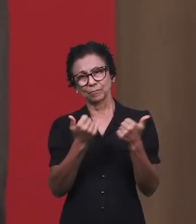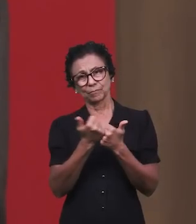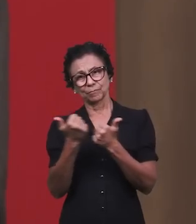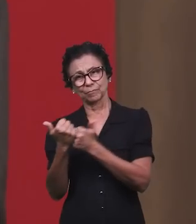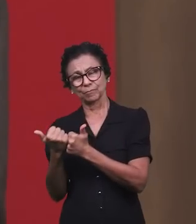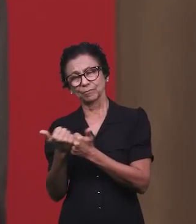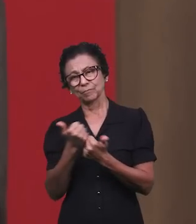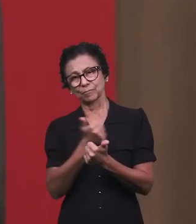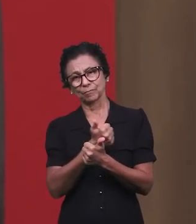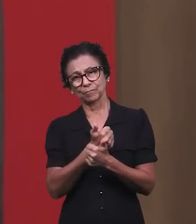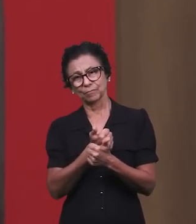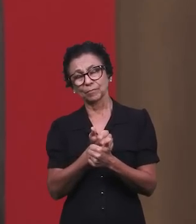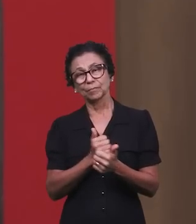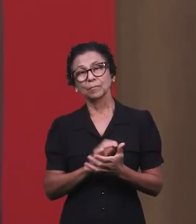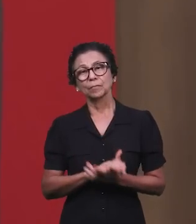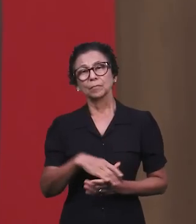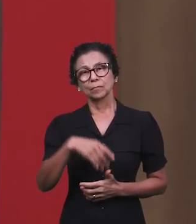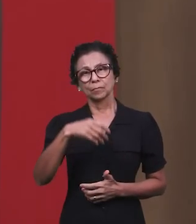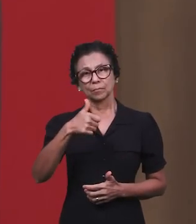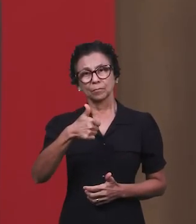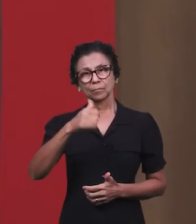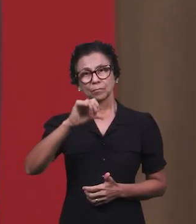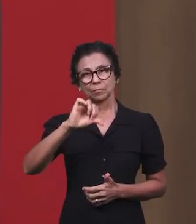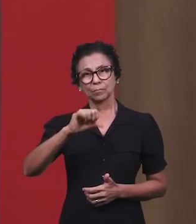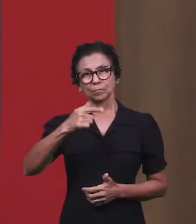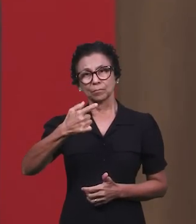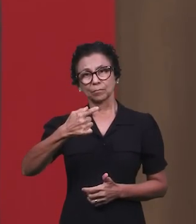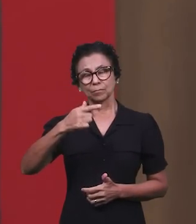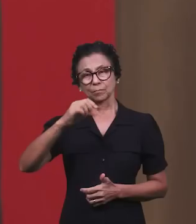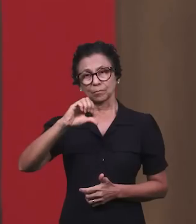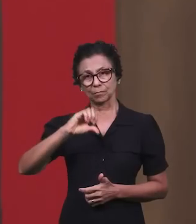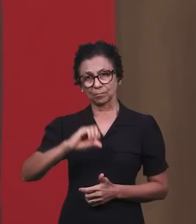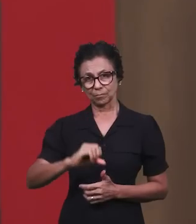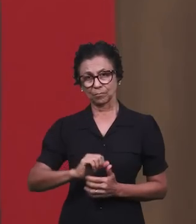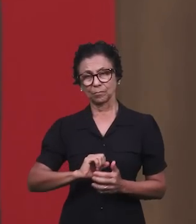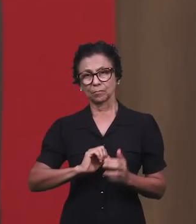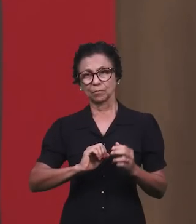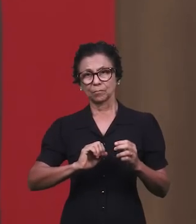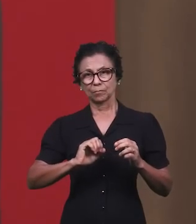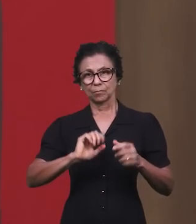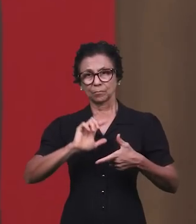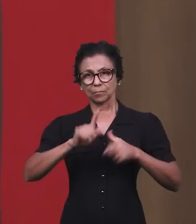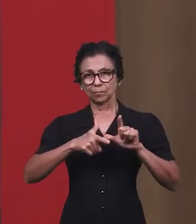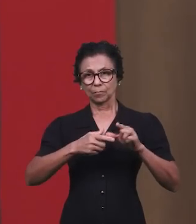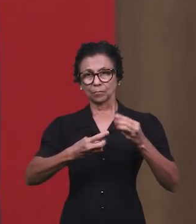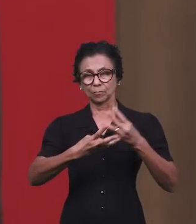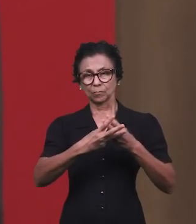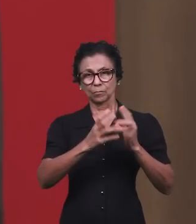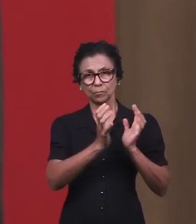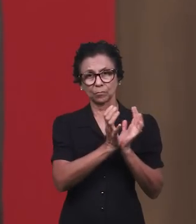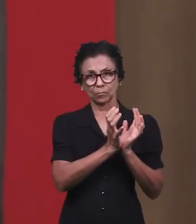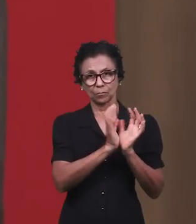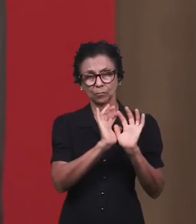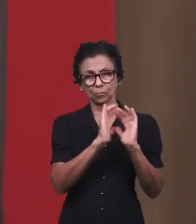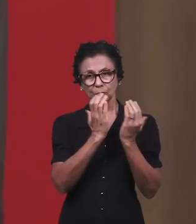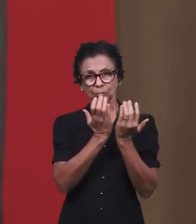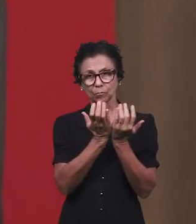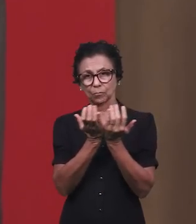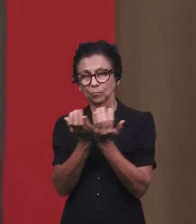1879, uma primeira comunidade voltou para Israel, estabeleceu uma colônia lá dentro. E na virada